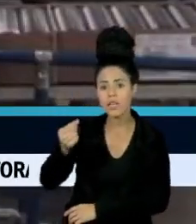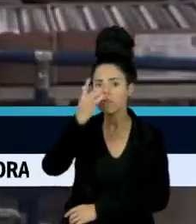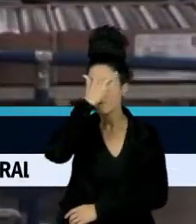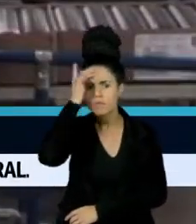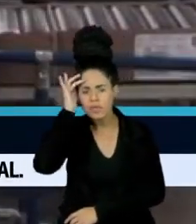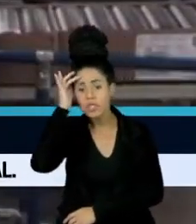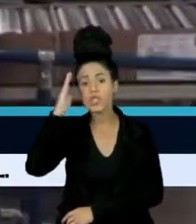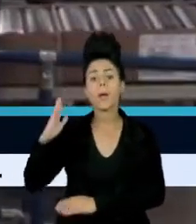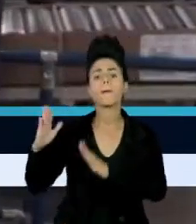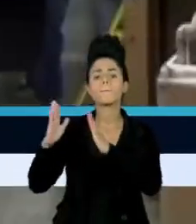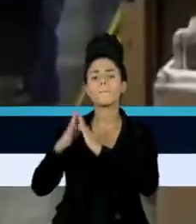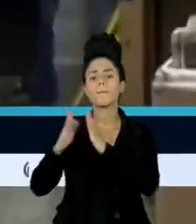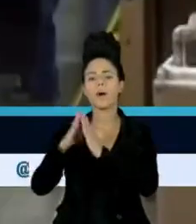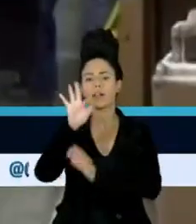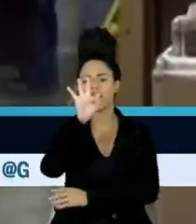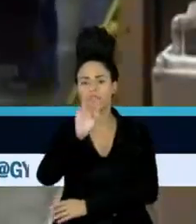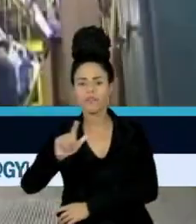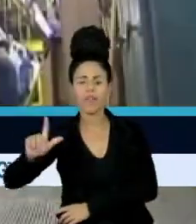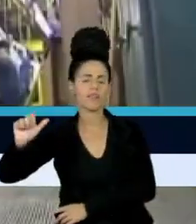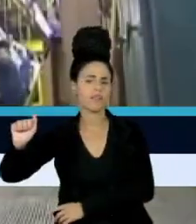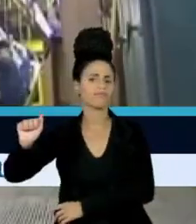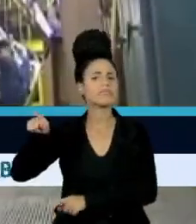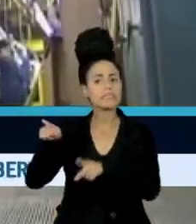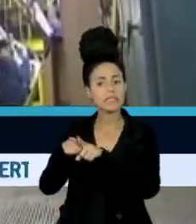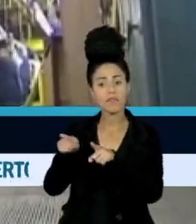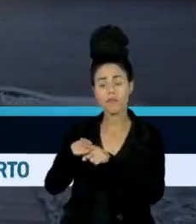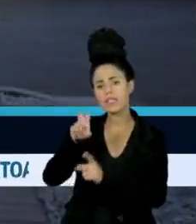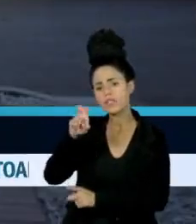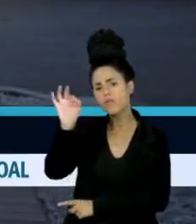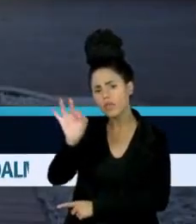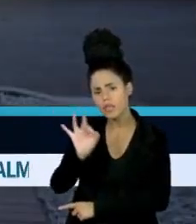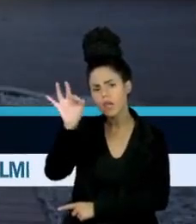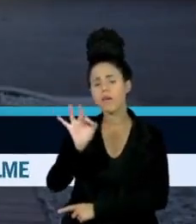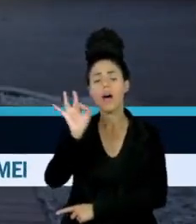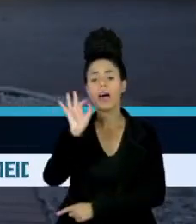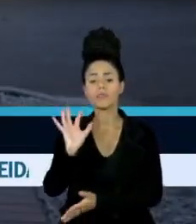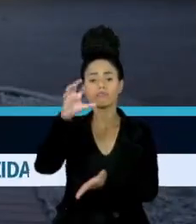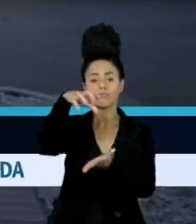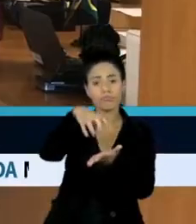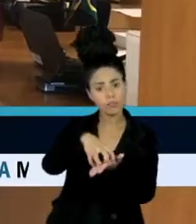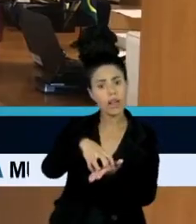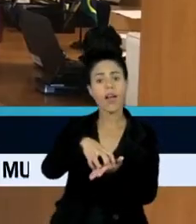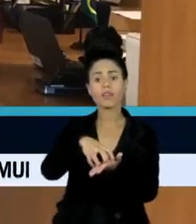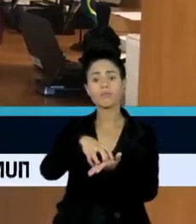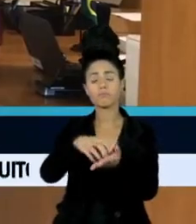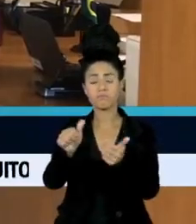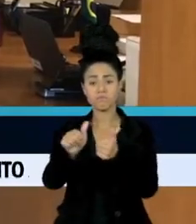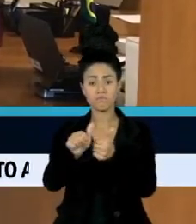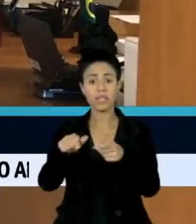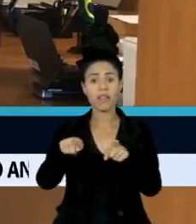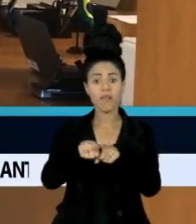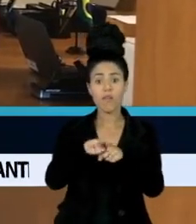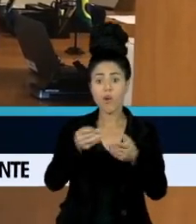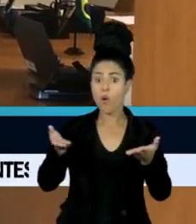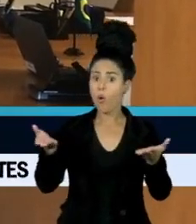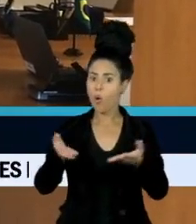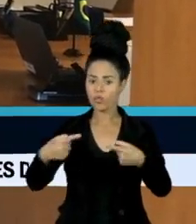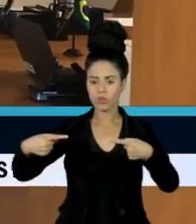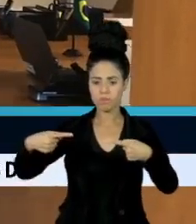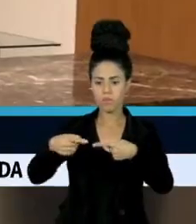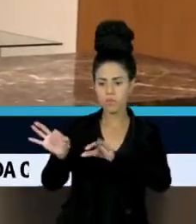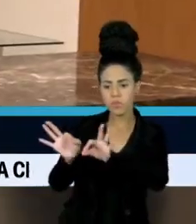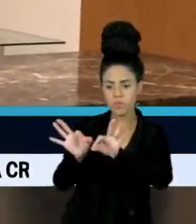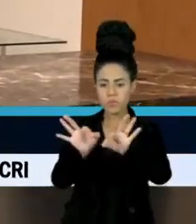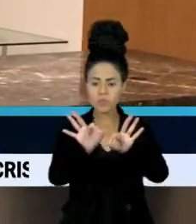vivem na Flórida legalmente e cerca de metade está na região central e norte do estado. Hoje foi um dia de arrumação